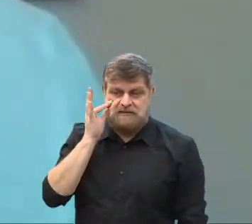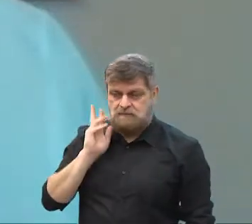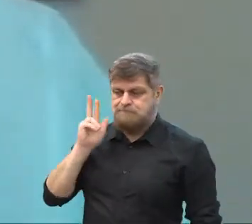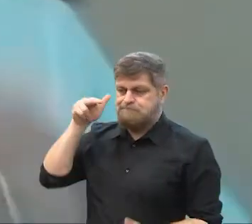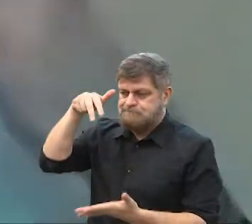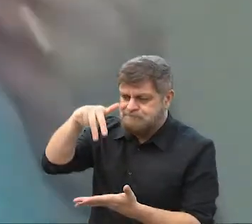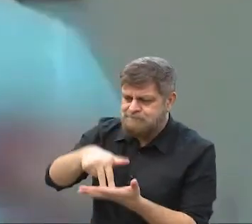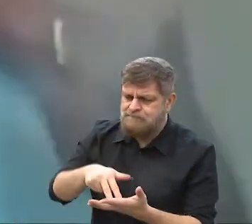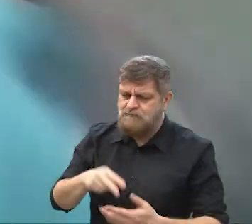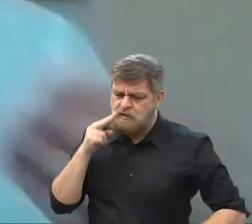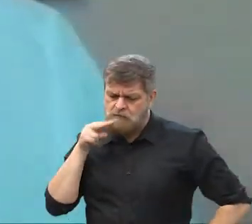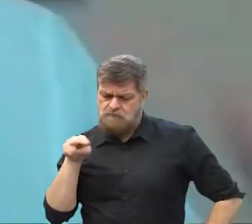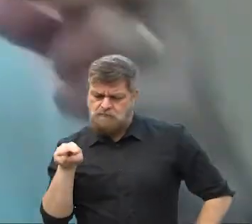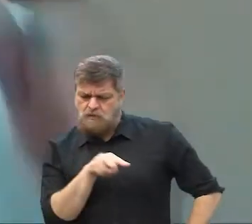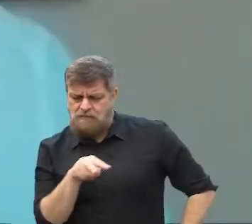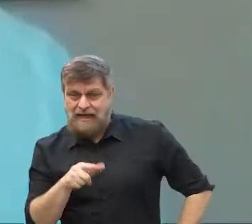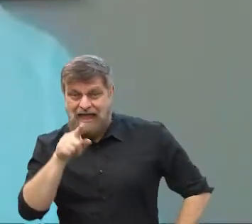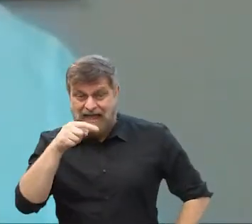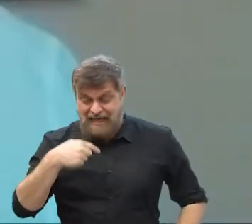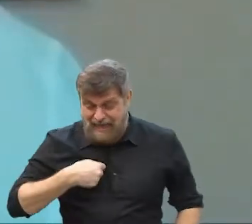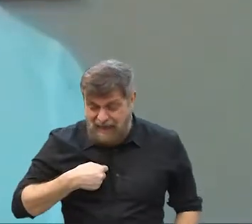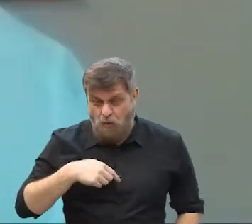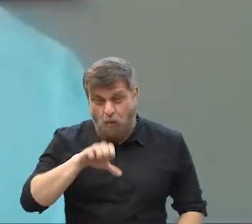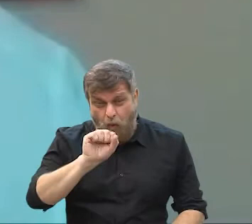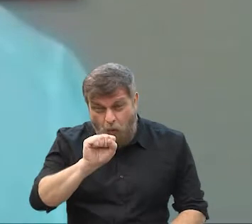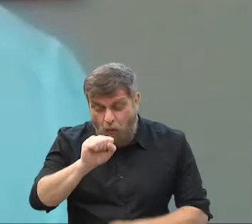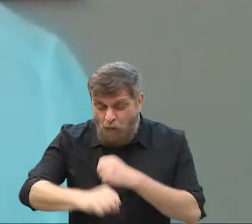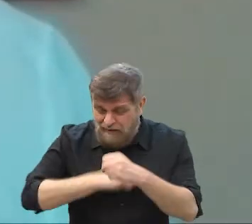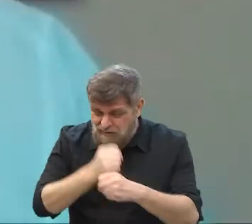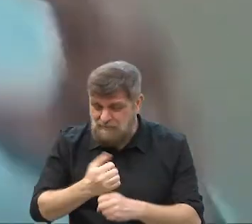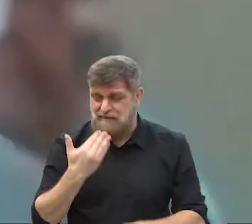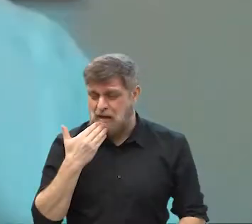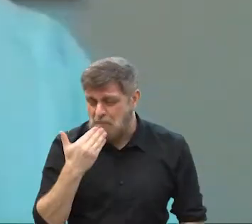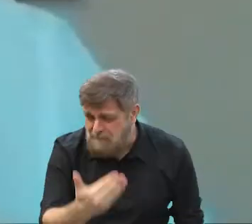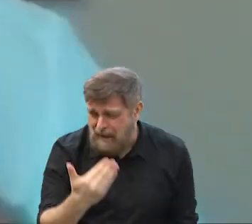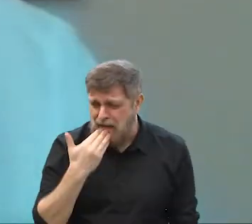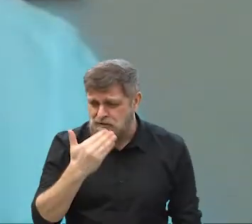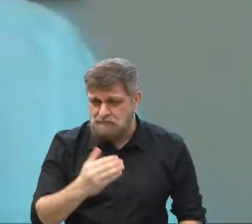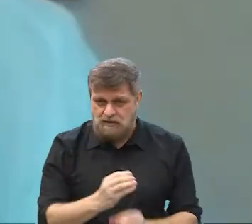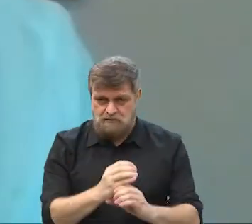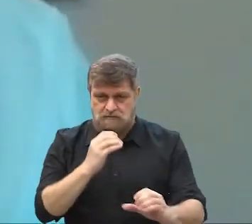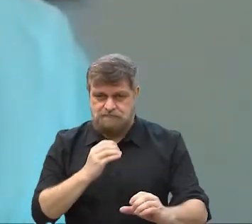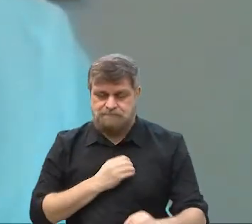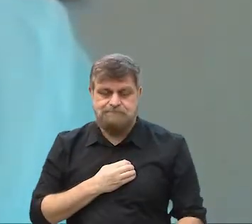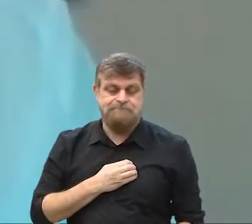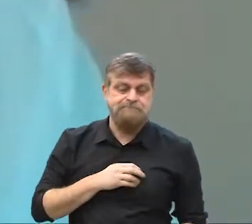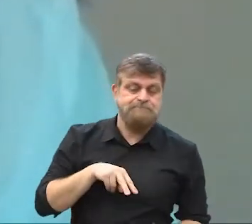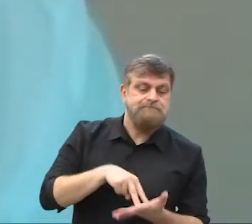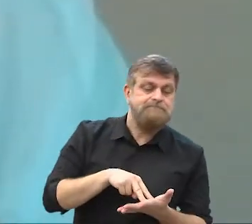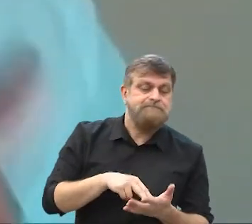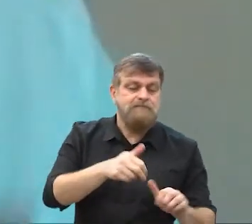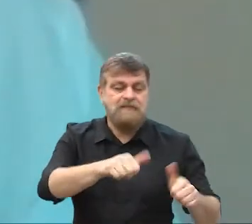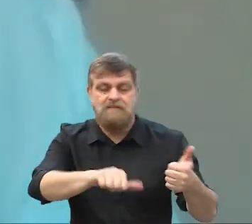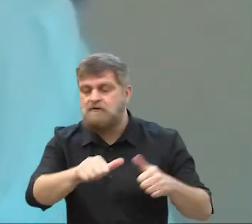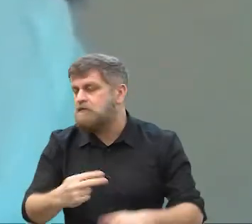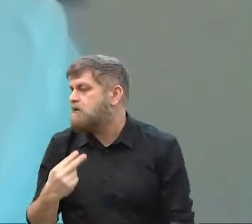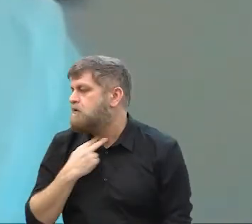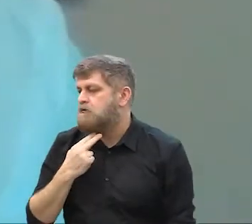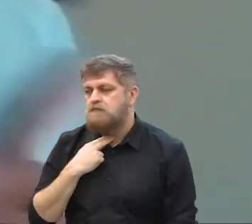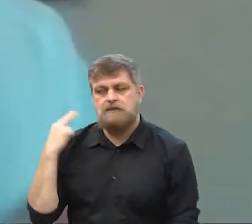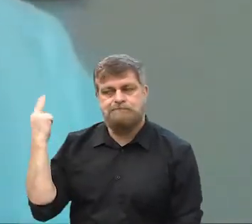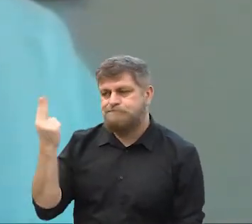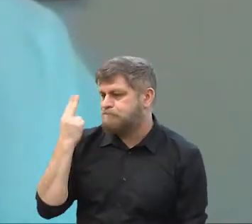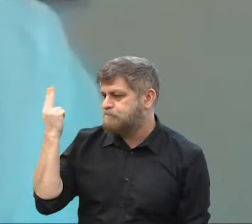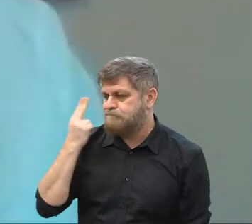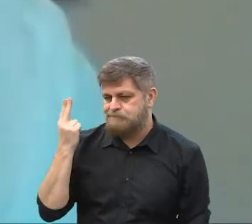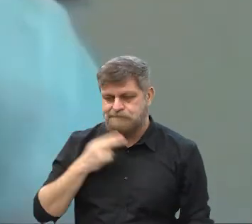primeiro ano, há 8 anos que eu peço para esses engenheiros fazerem a análise. Nossa. Eles iam, analisavam e diziam o seguinte, não tem jeito de transformar em